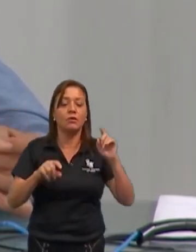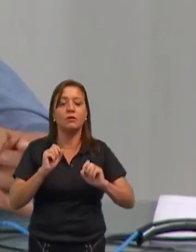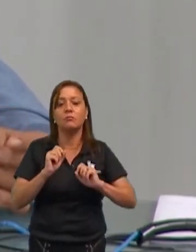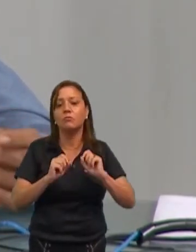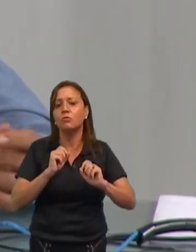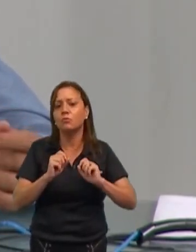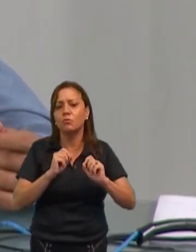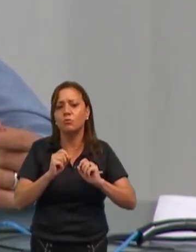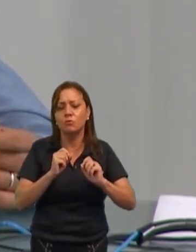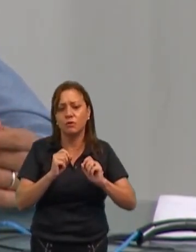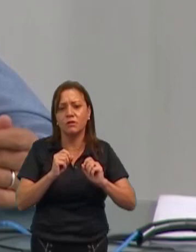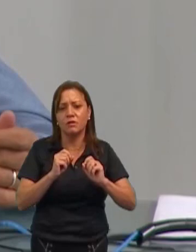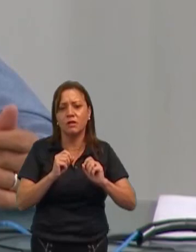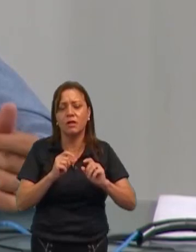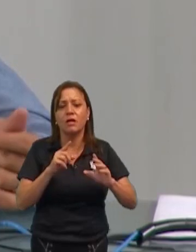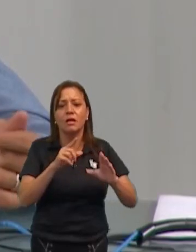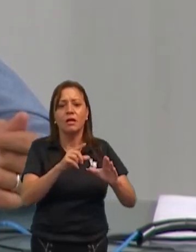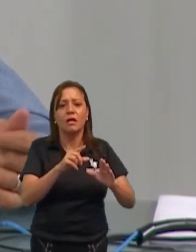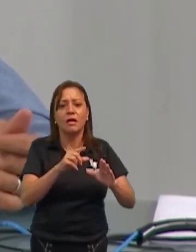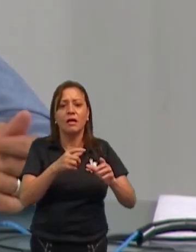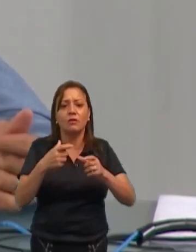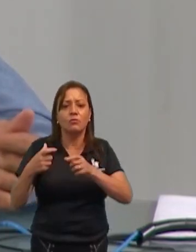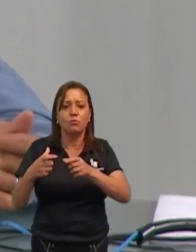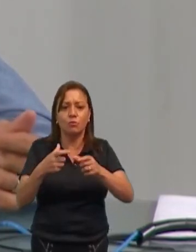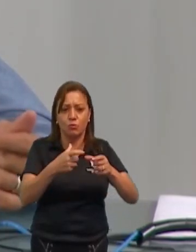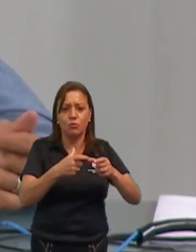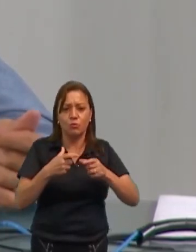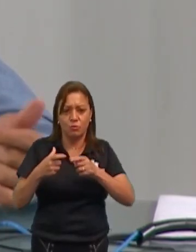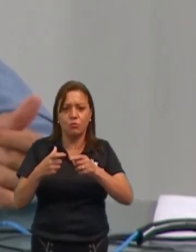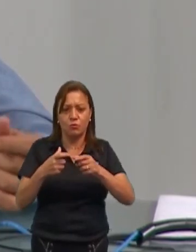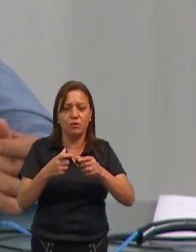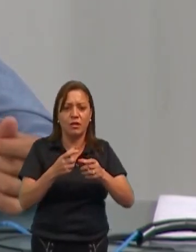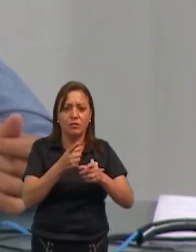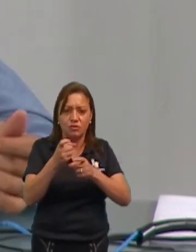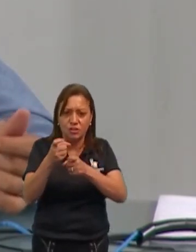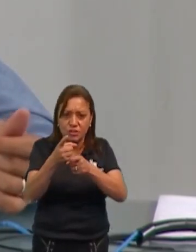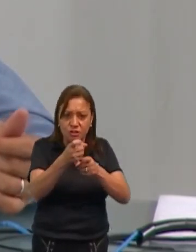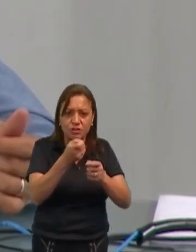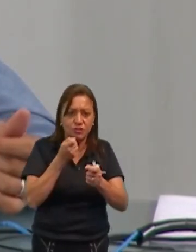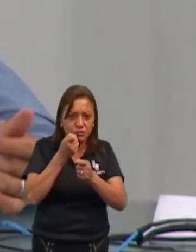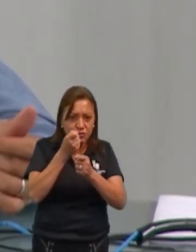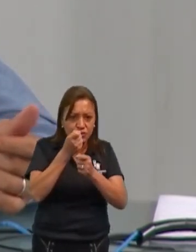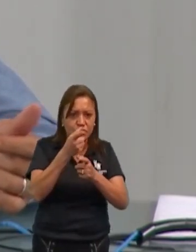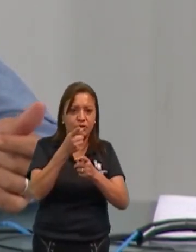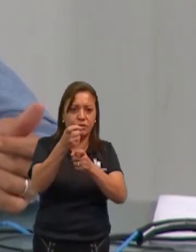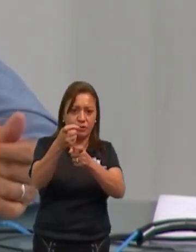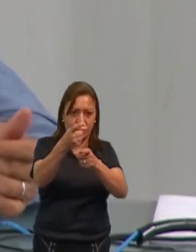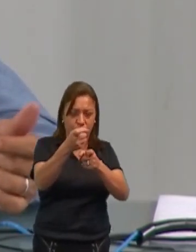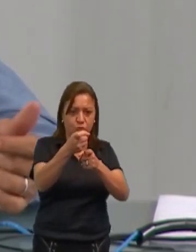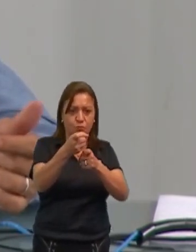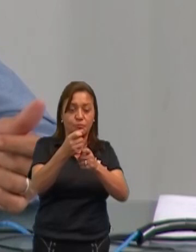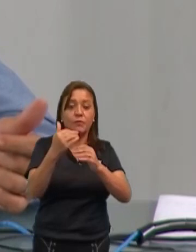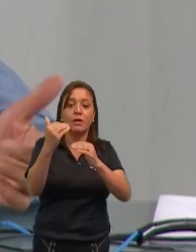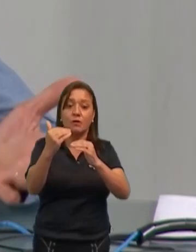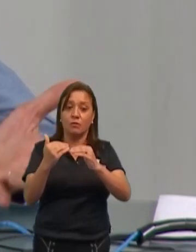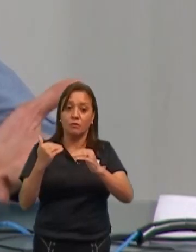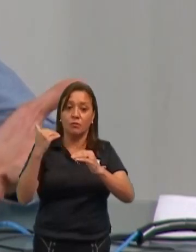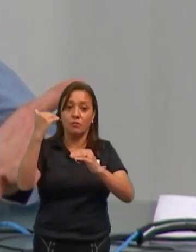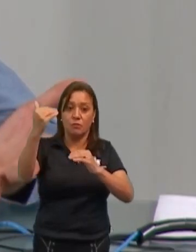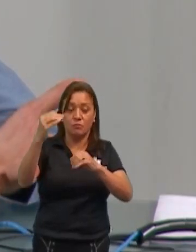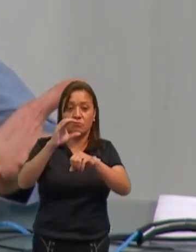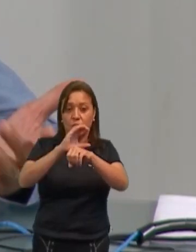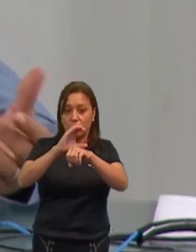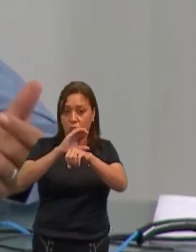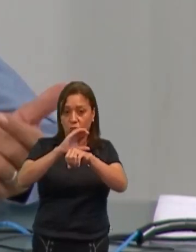e o funcionamento de entidades de tiro que não congreguem atiradores de nível